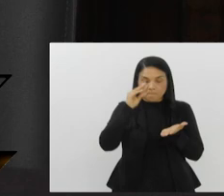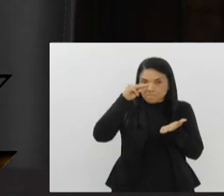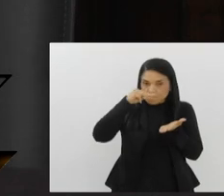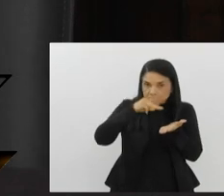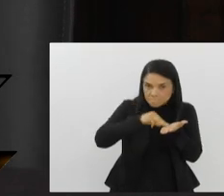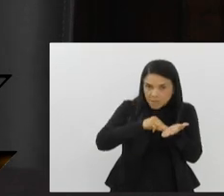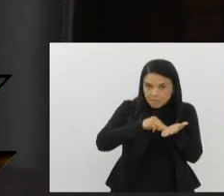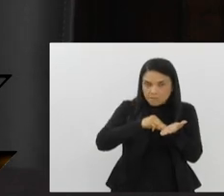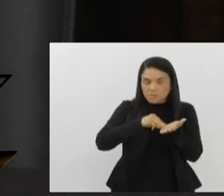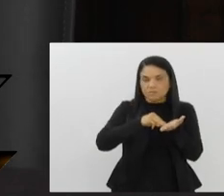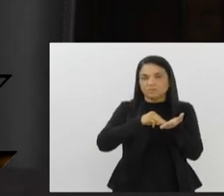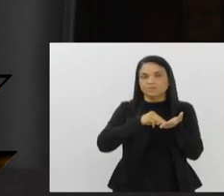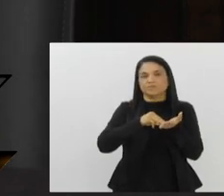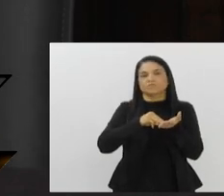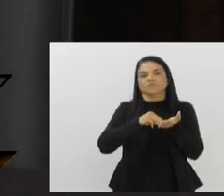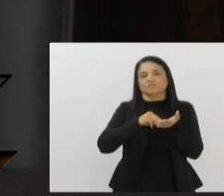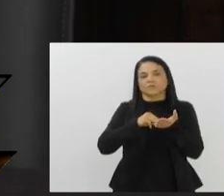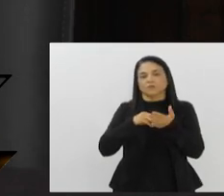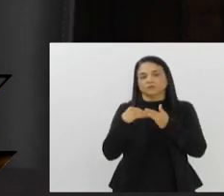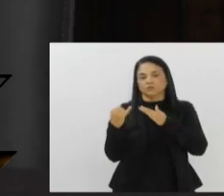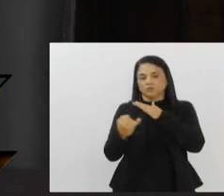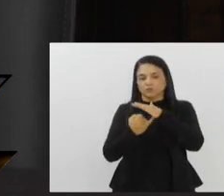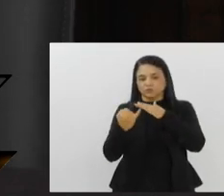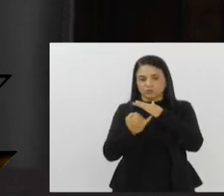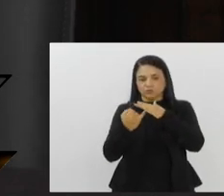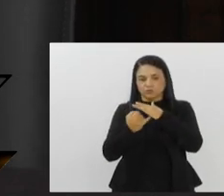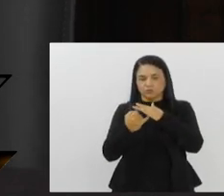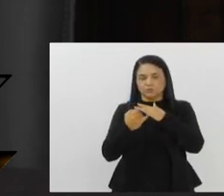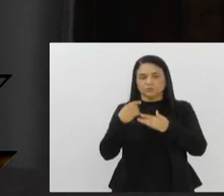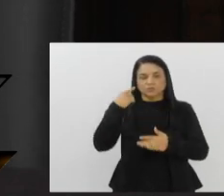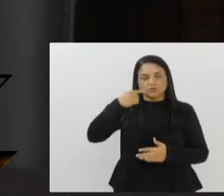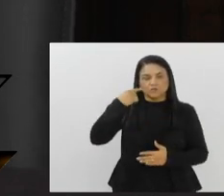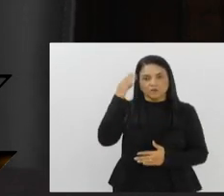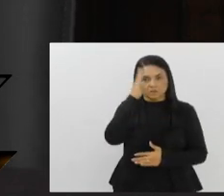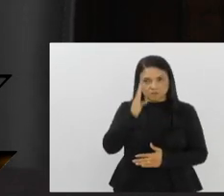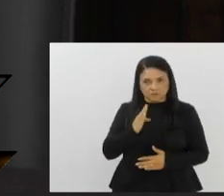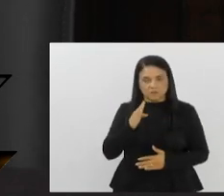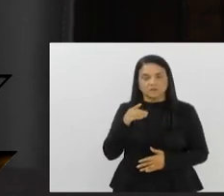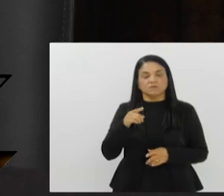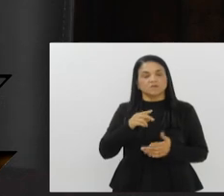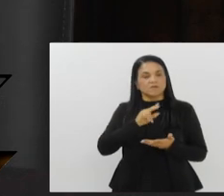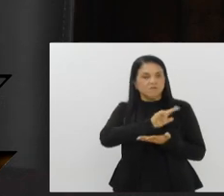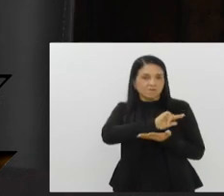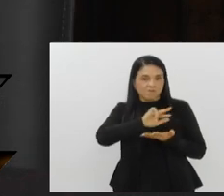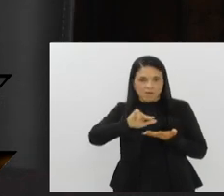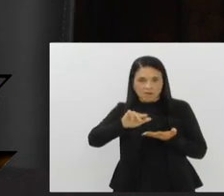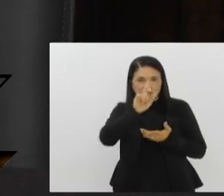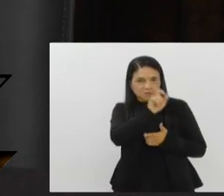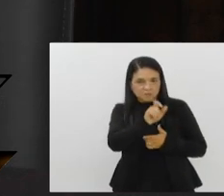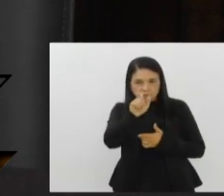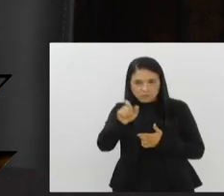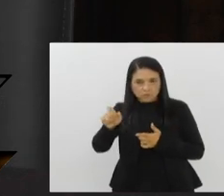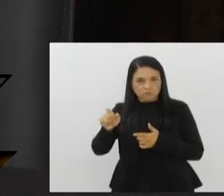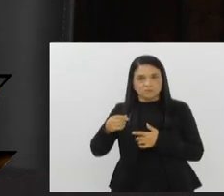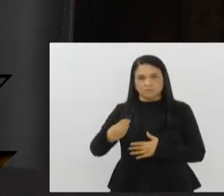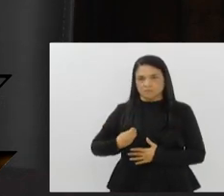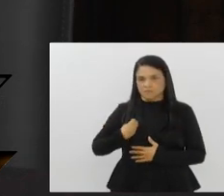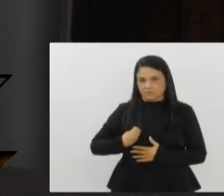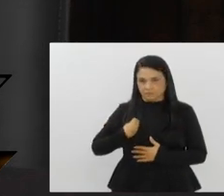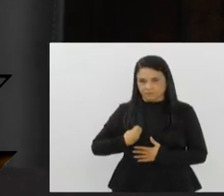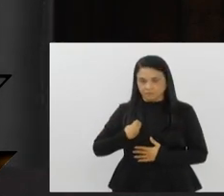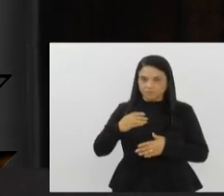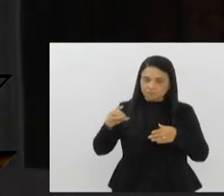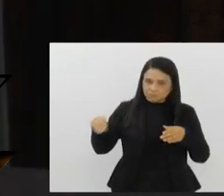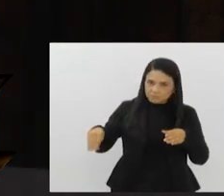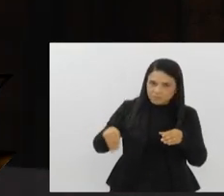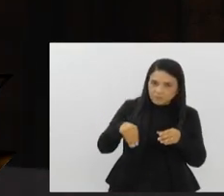e alguns presentes aqui Dr Sérgio rieira D Armanda Dra tamima enfim aqui presente também é integram